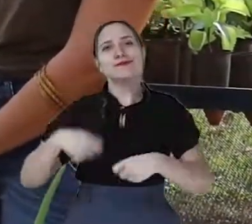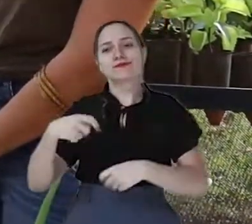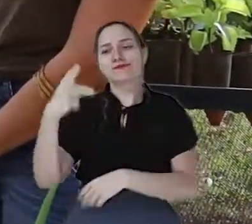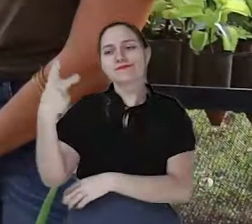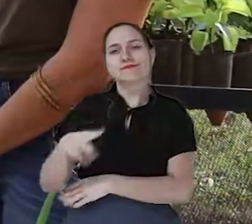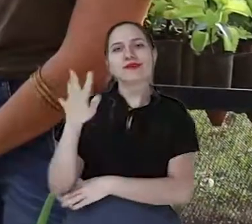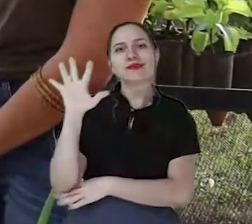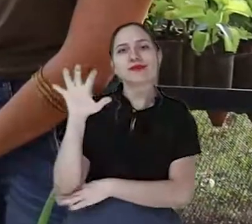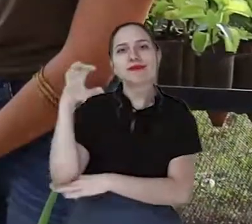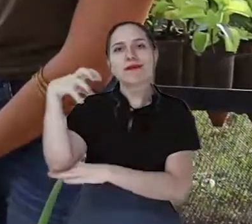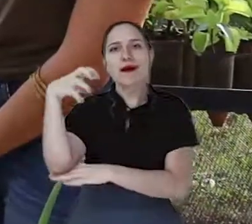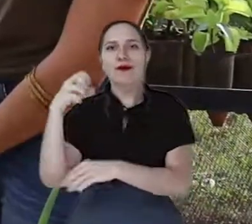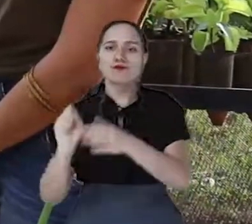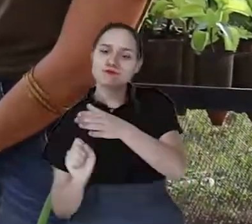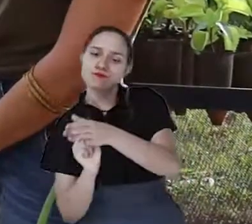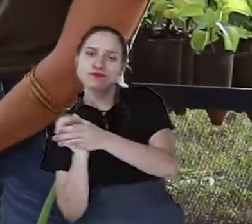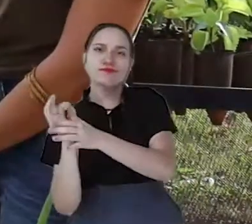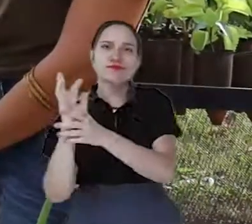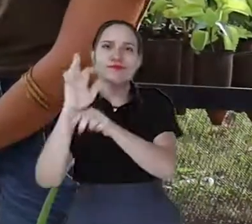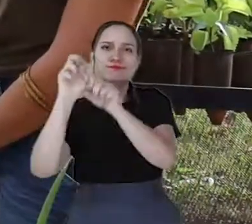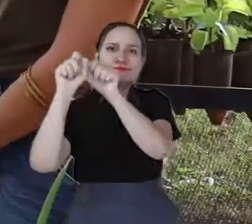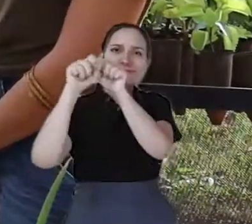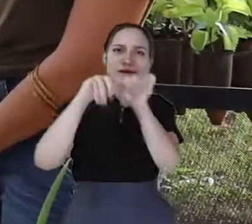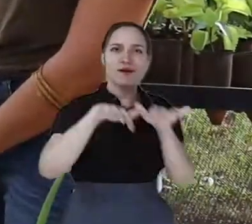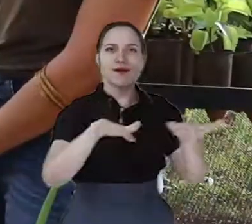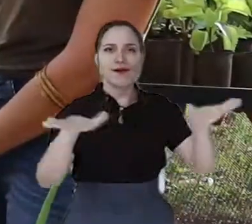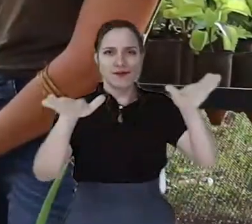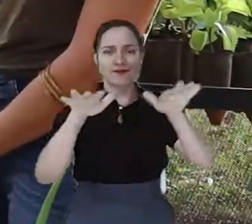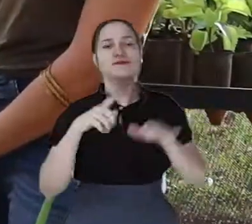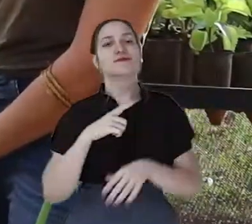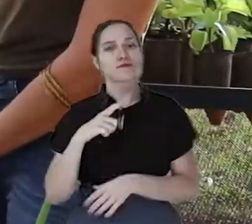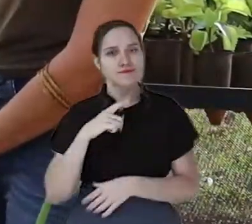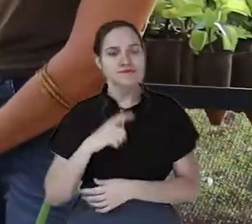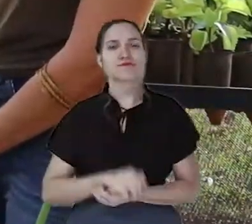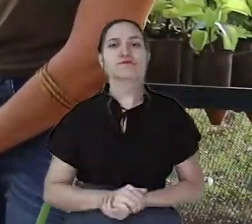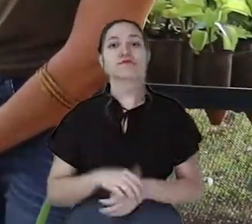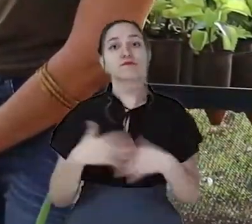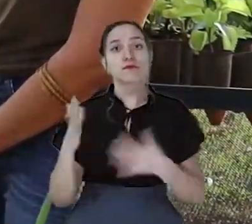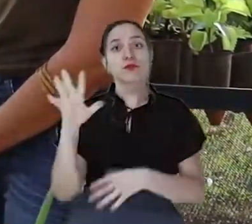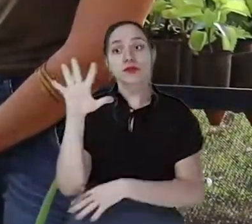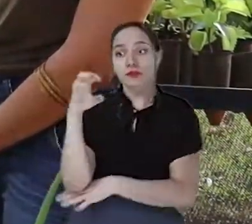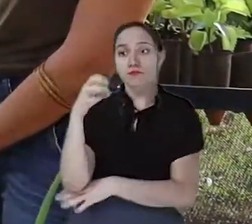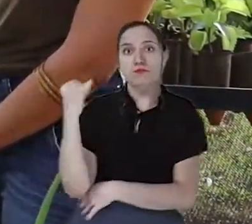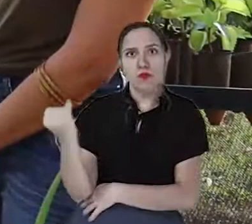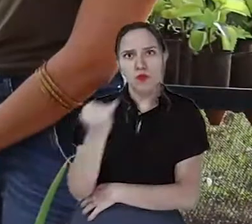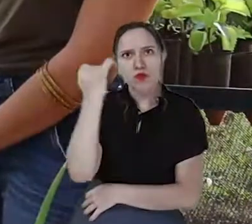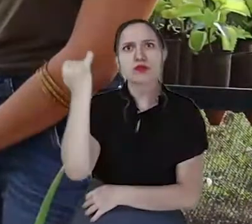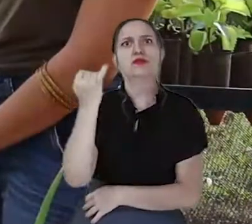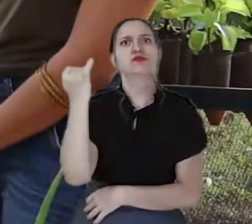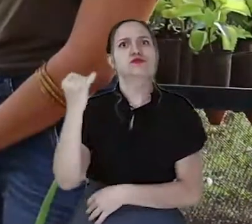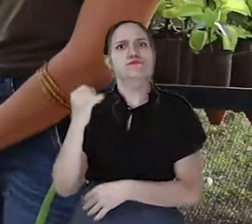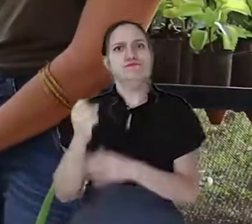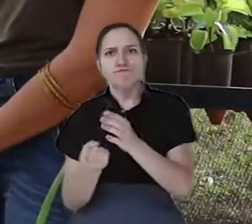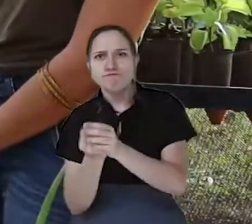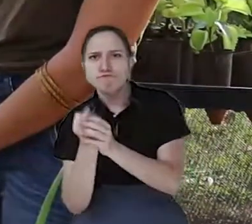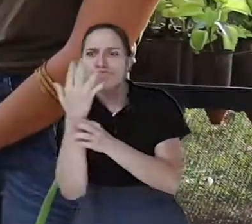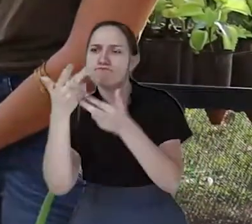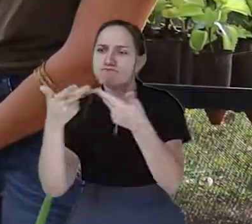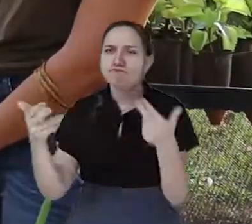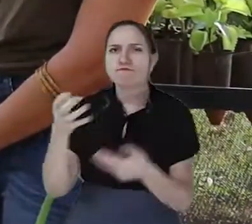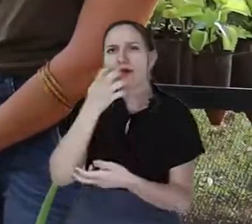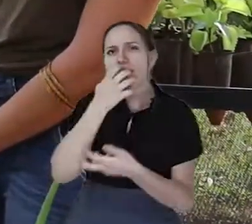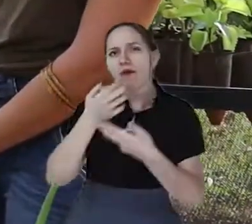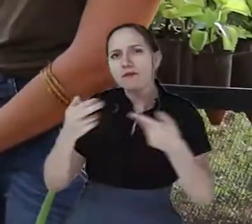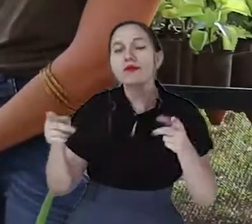de toda a sua importância de fauna, flora, né, ele tem essa importância hídrica muito grande, né, que nós